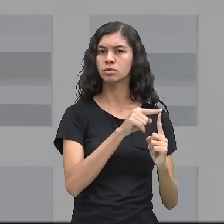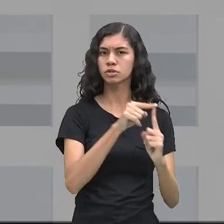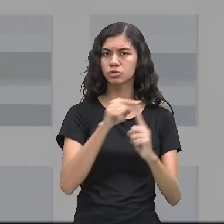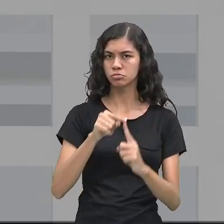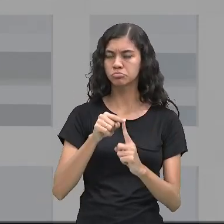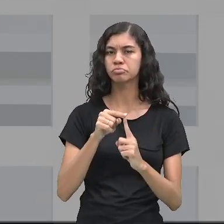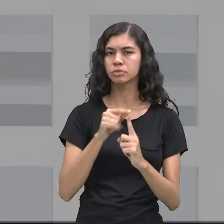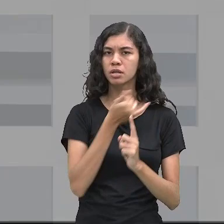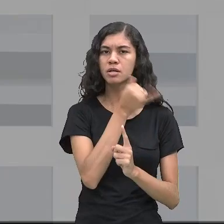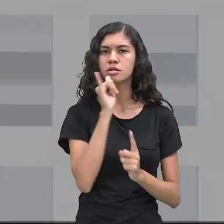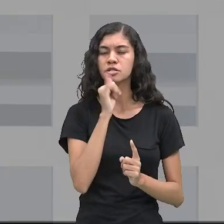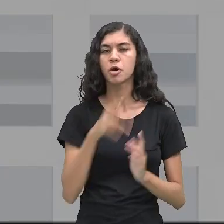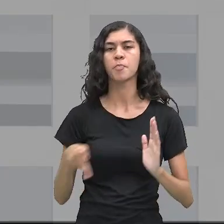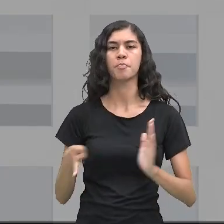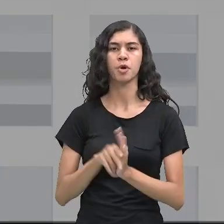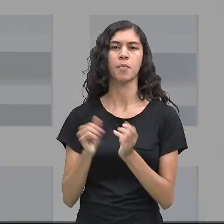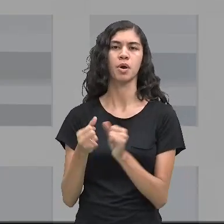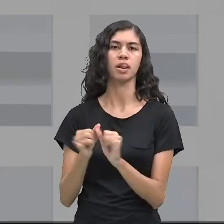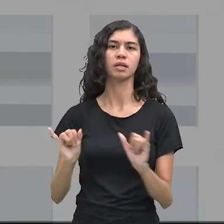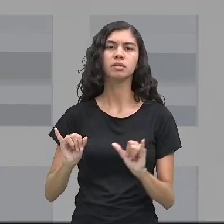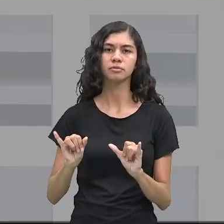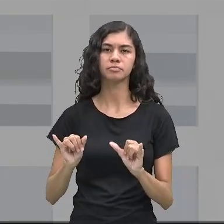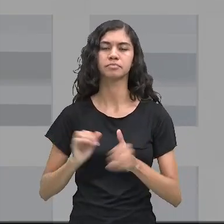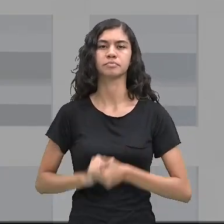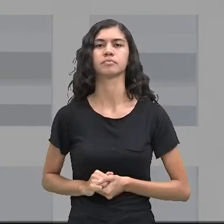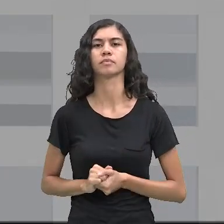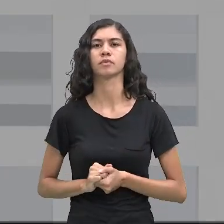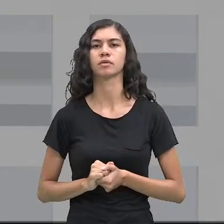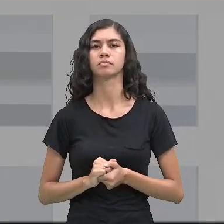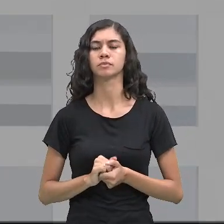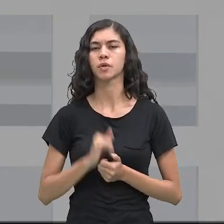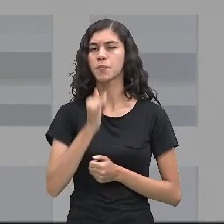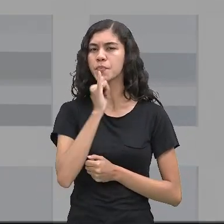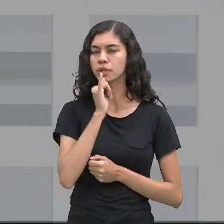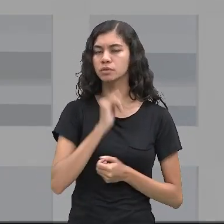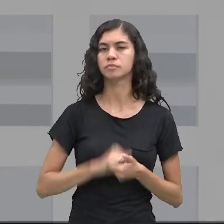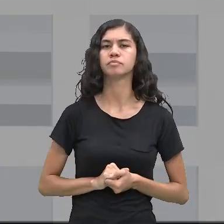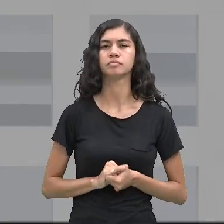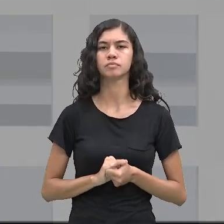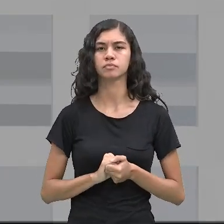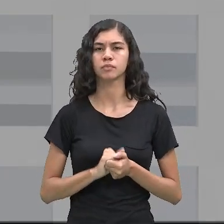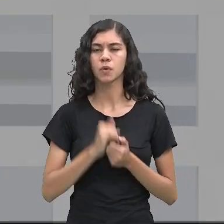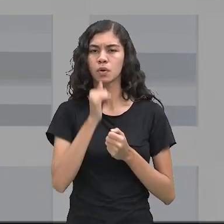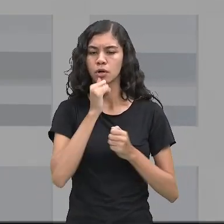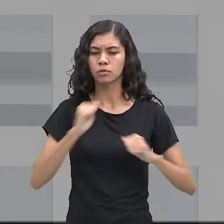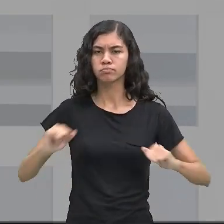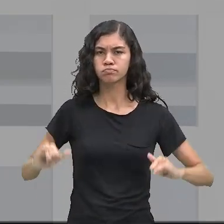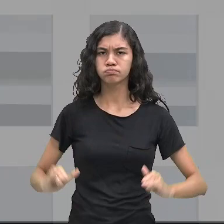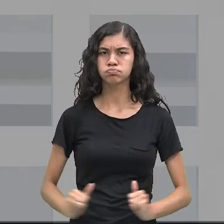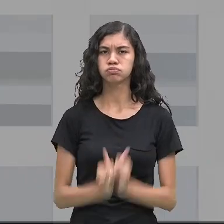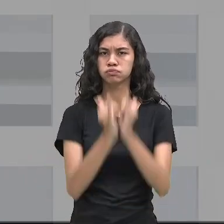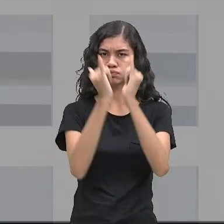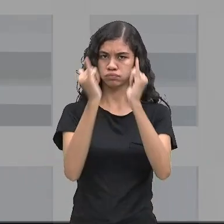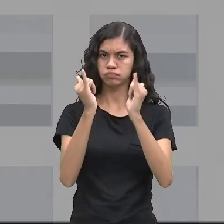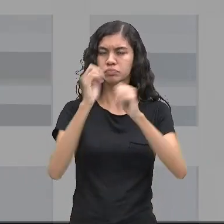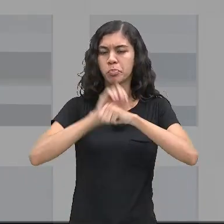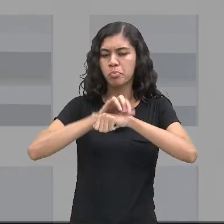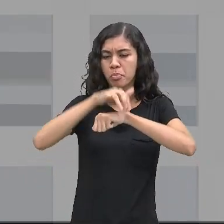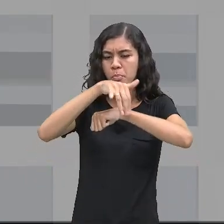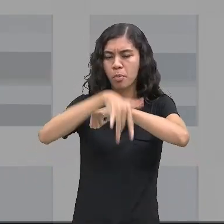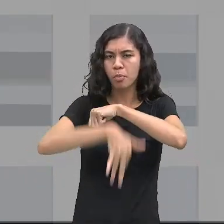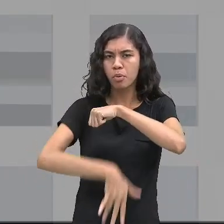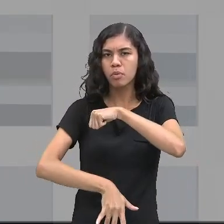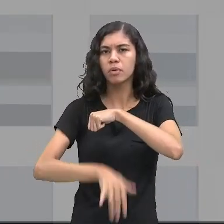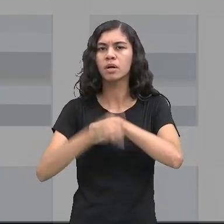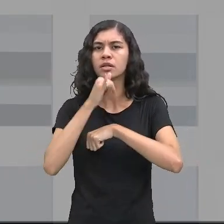energia elétrica. Um exemplo, vamos supor a hidrelétrica. Olha, lá na hidrelétrica nós temos uma turbina. Aí a água passa,